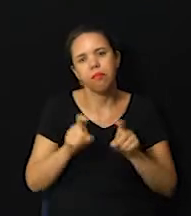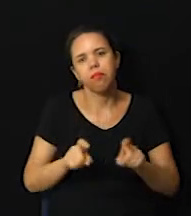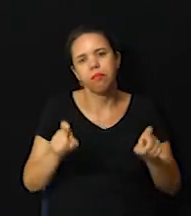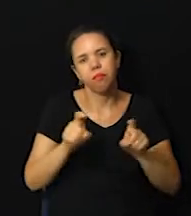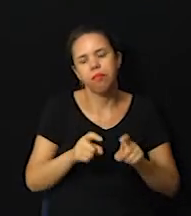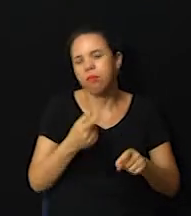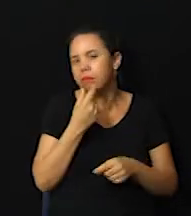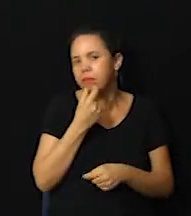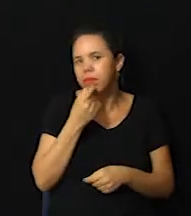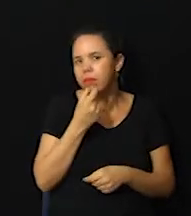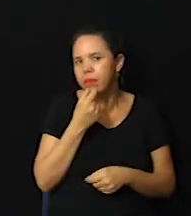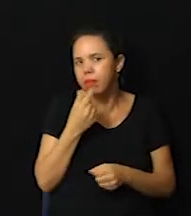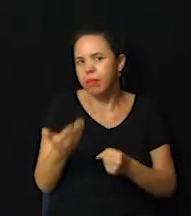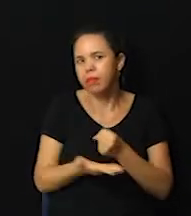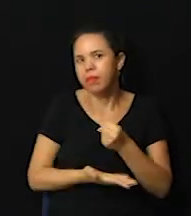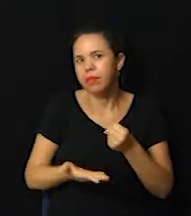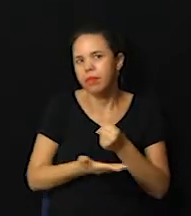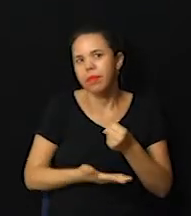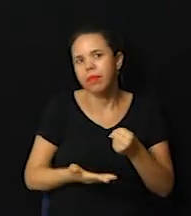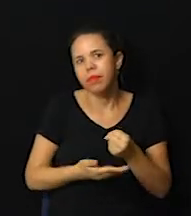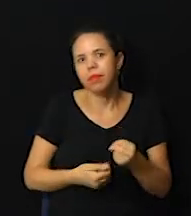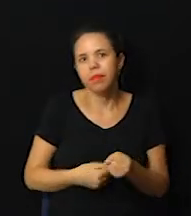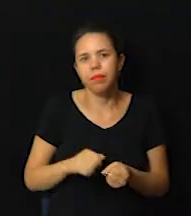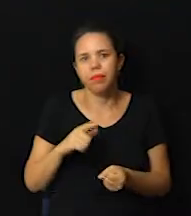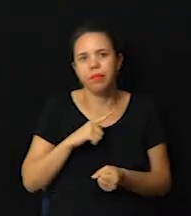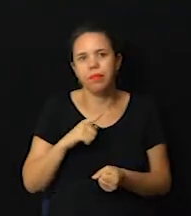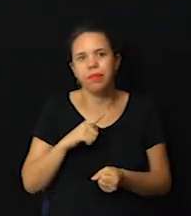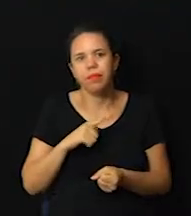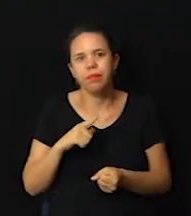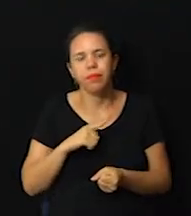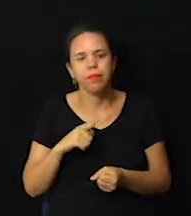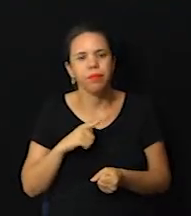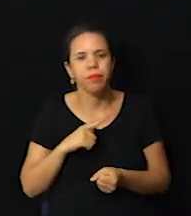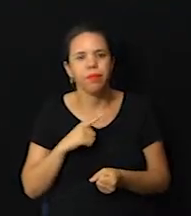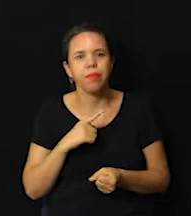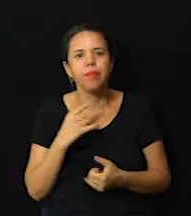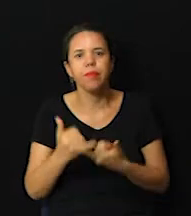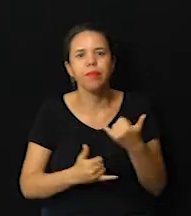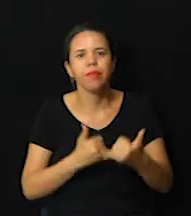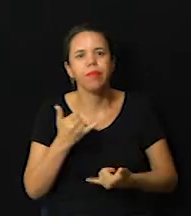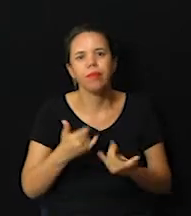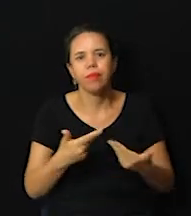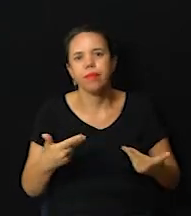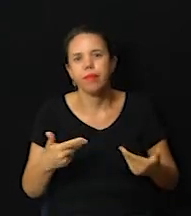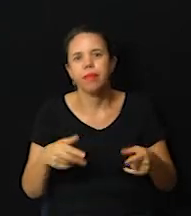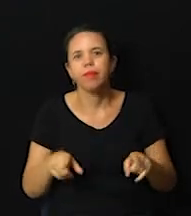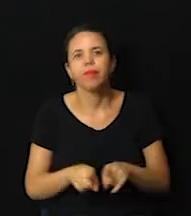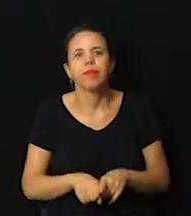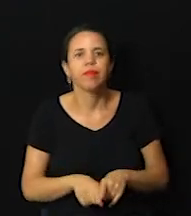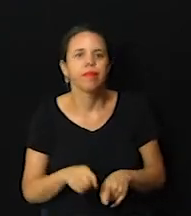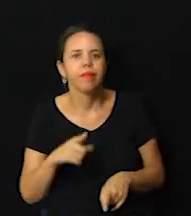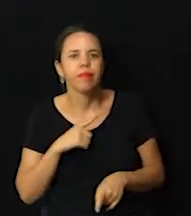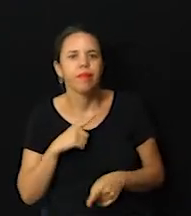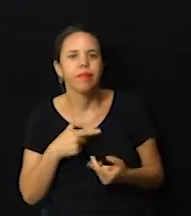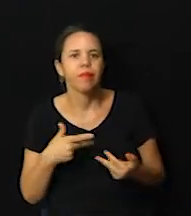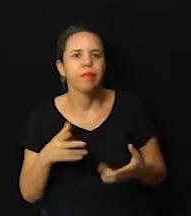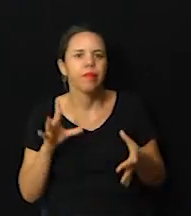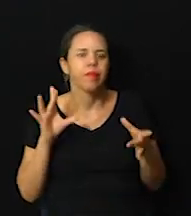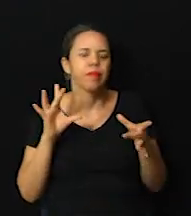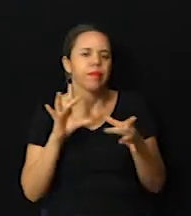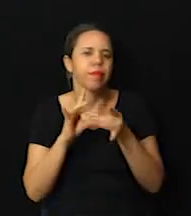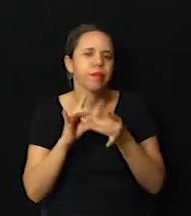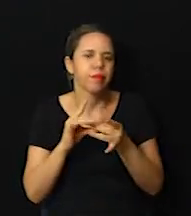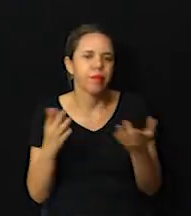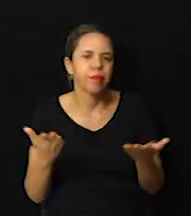o inglês básico. E temos a parte da brinquedoteca também, né? E, então, a gente tem como parceiros